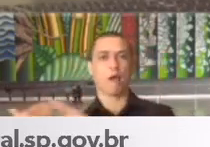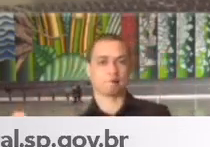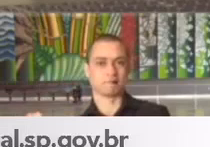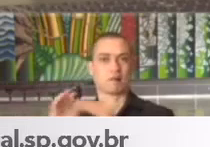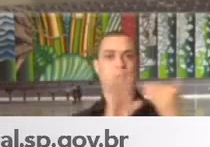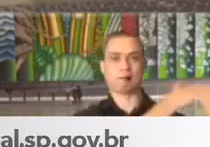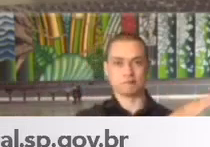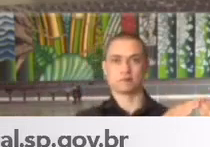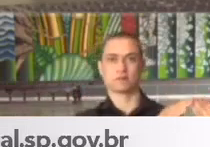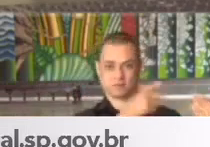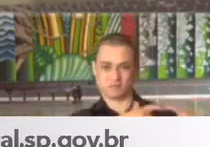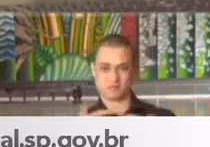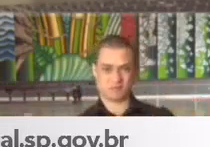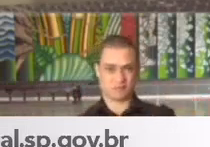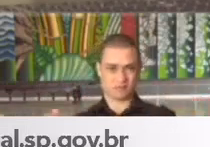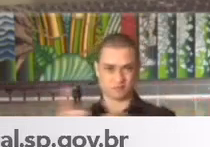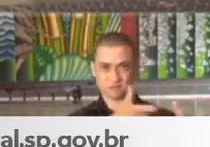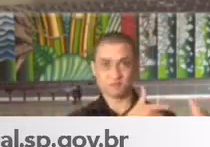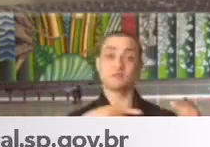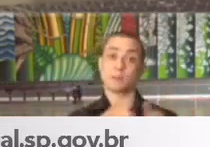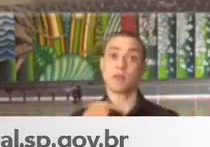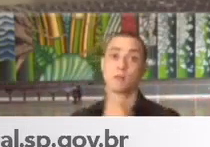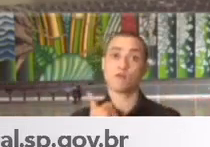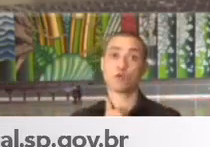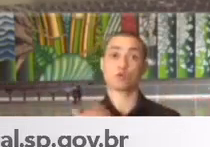mais segurança para o profissional. São